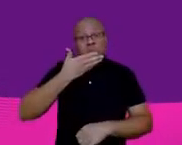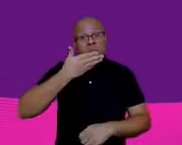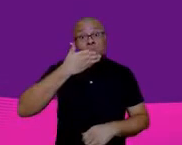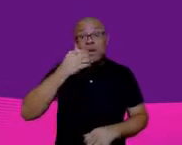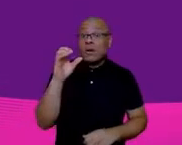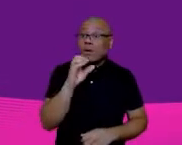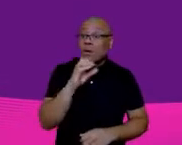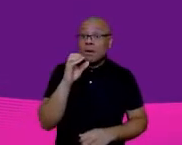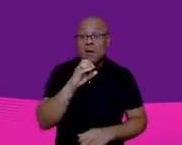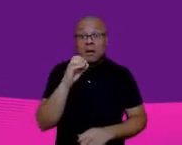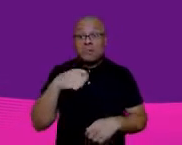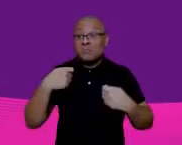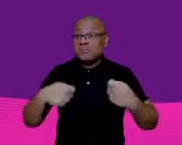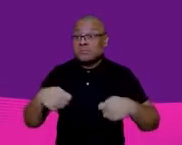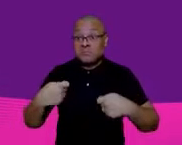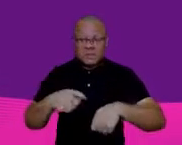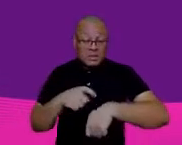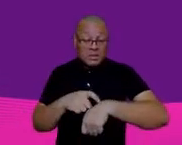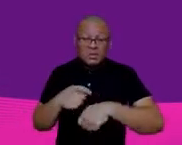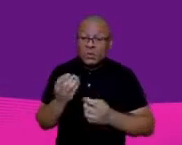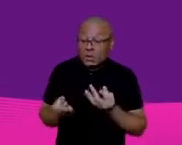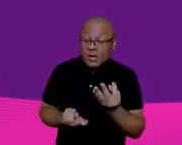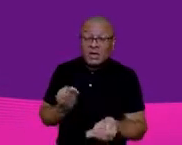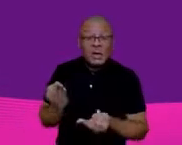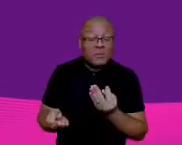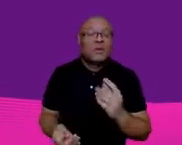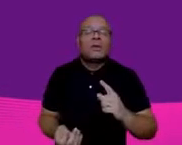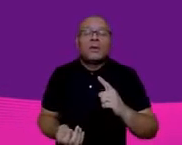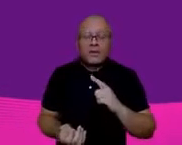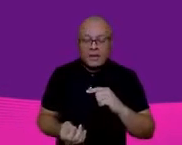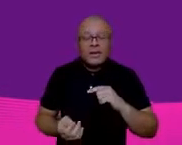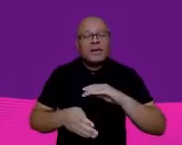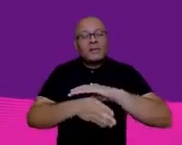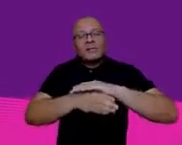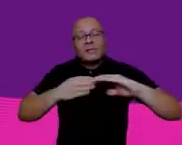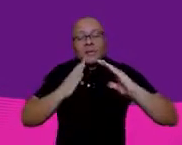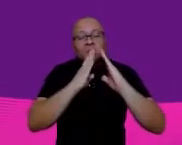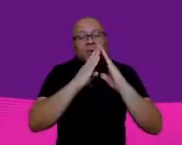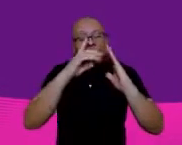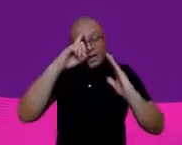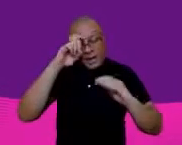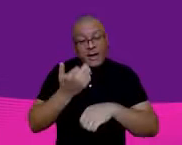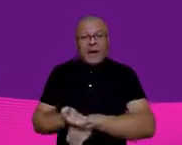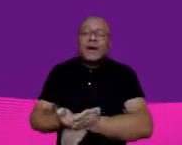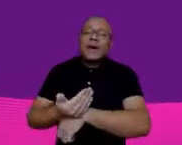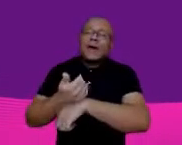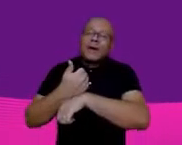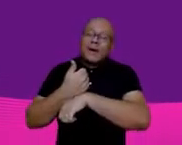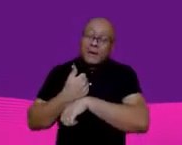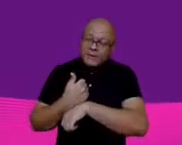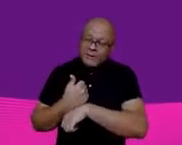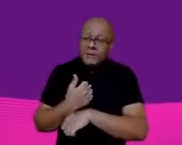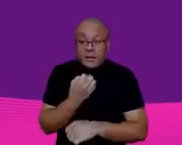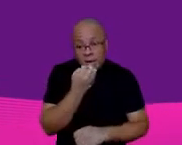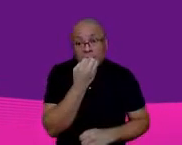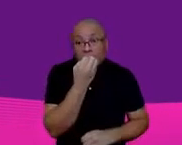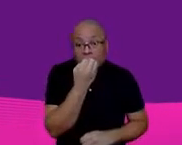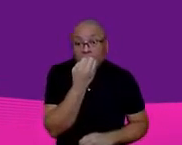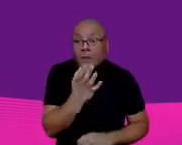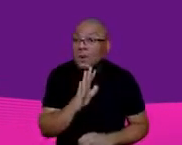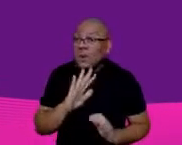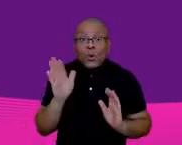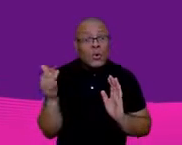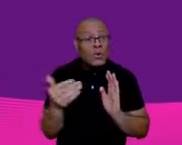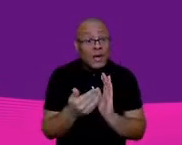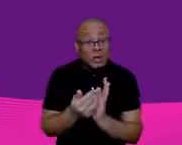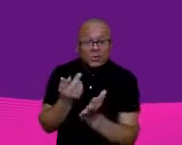precisa de menos terapia, pode ter a alta do hospital mais cedo, que é muito benéfico para todos, para o paciente,